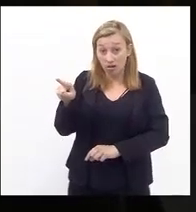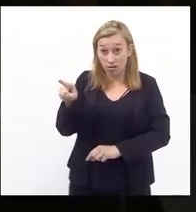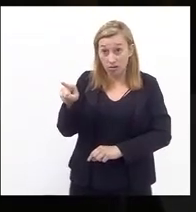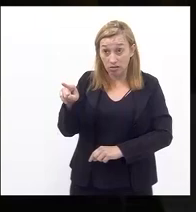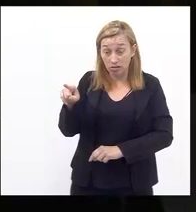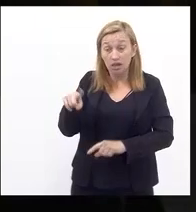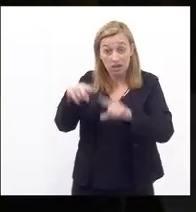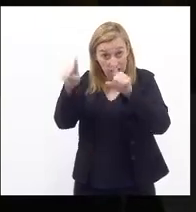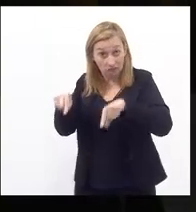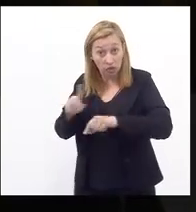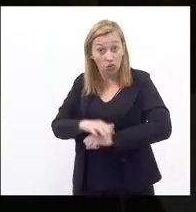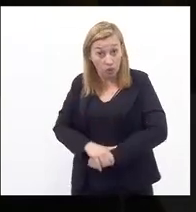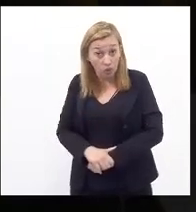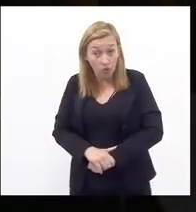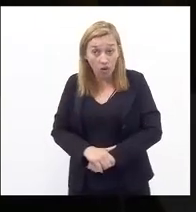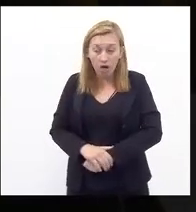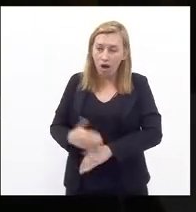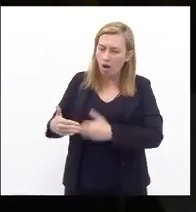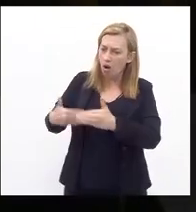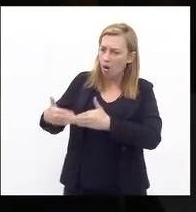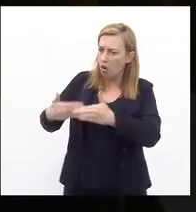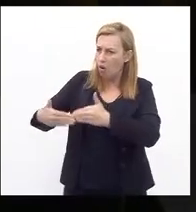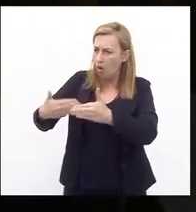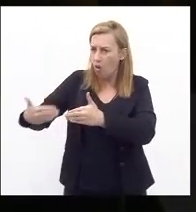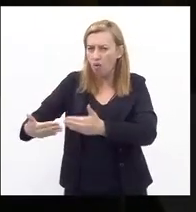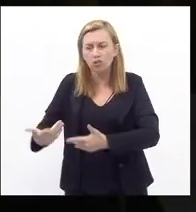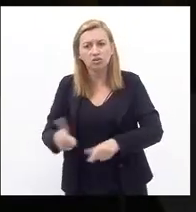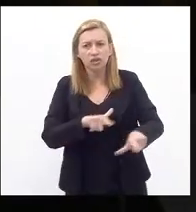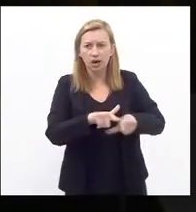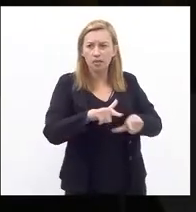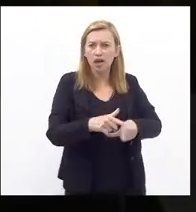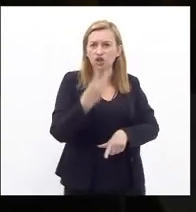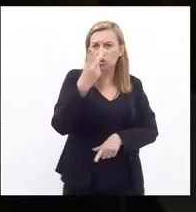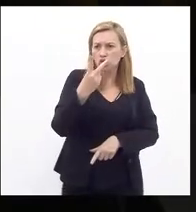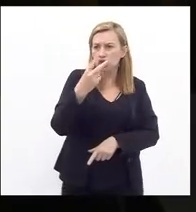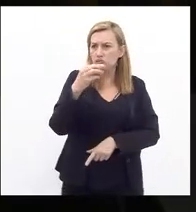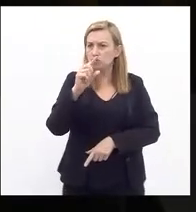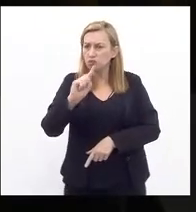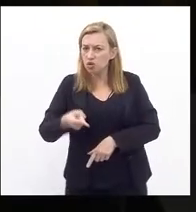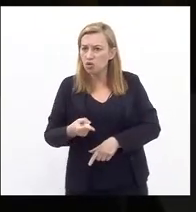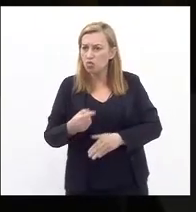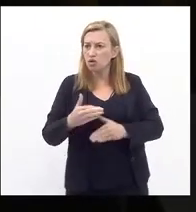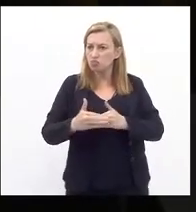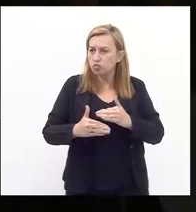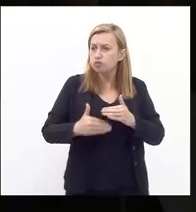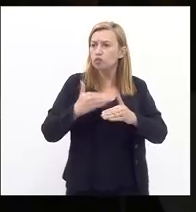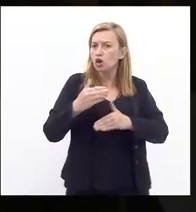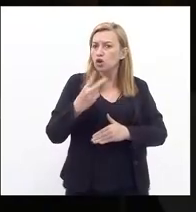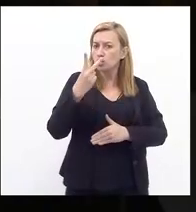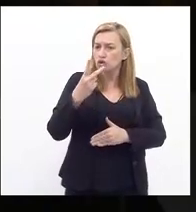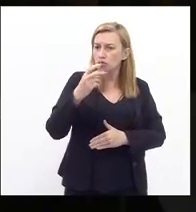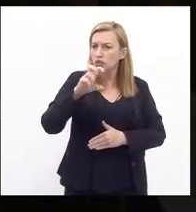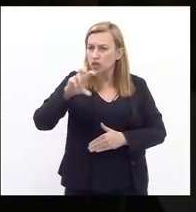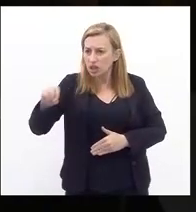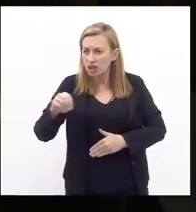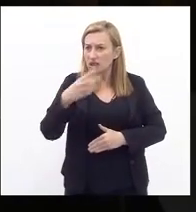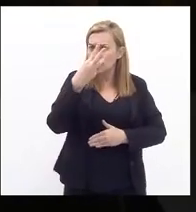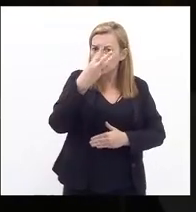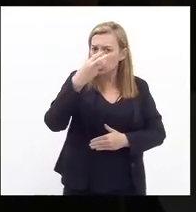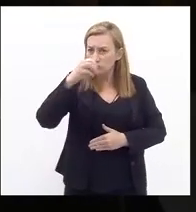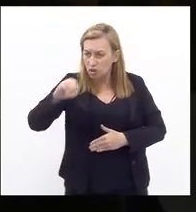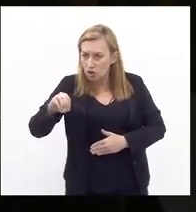que ao a carreira ganhou 2.000 foi progredindo né 2500